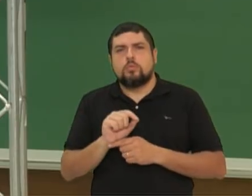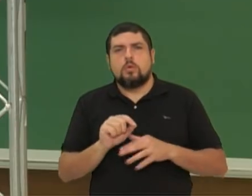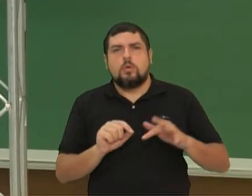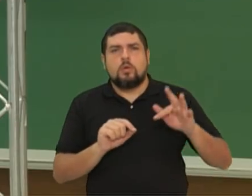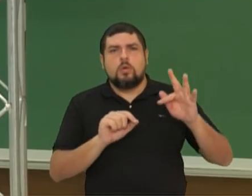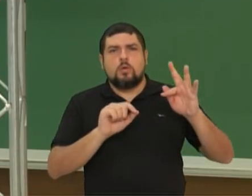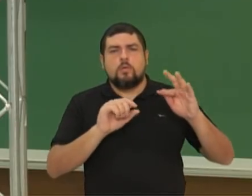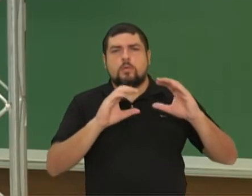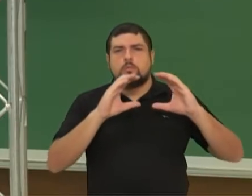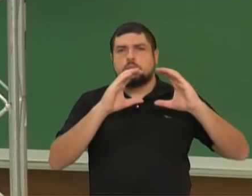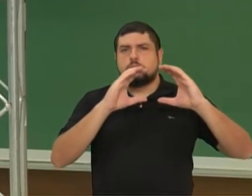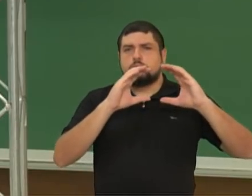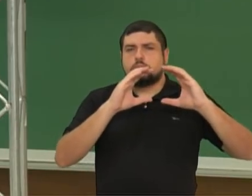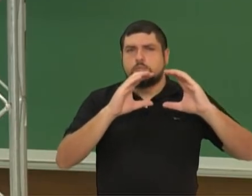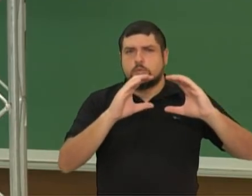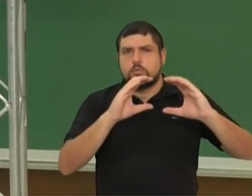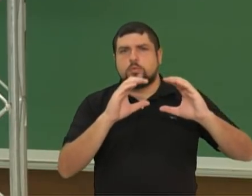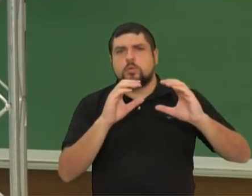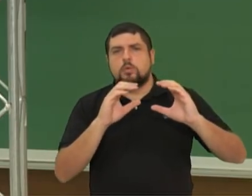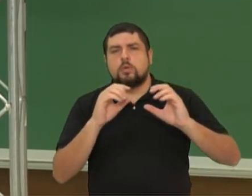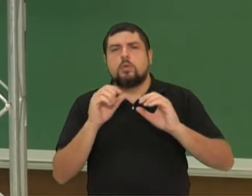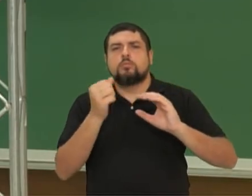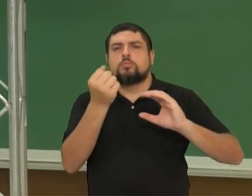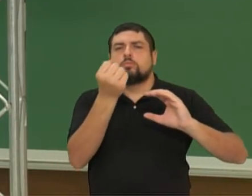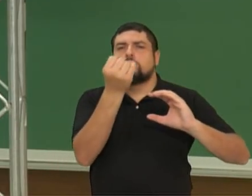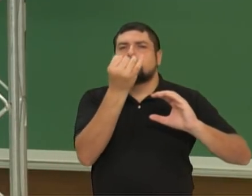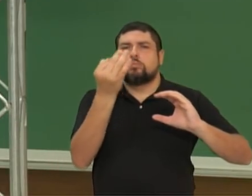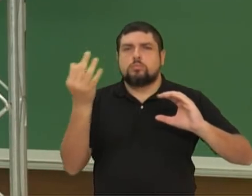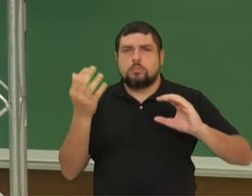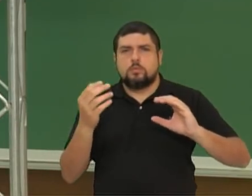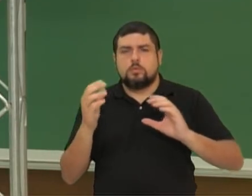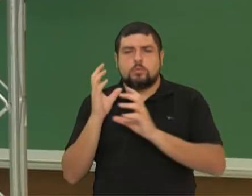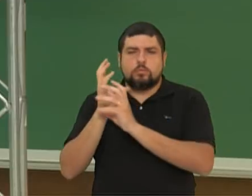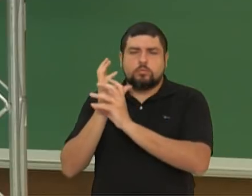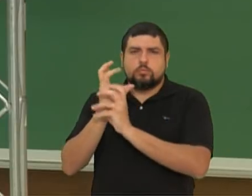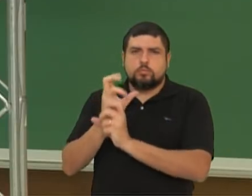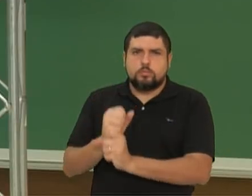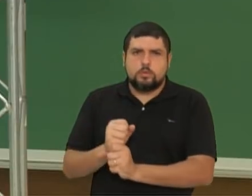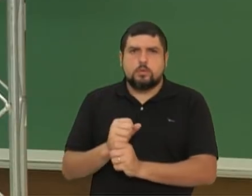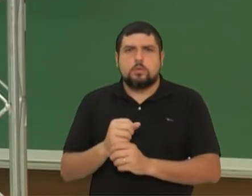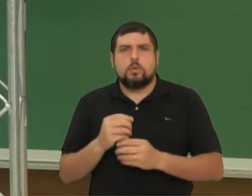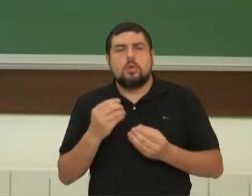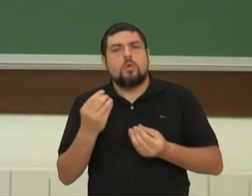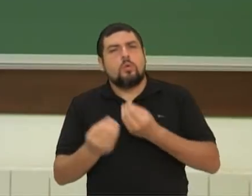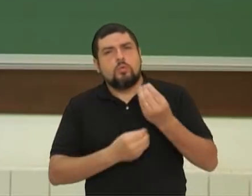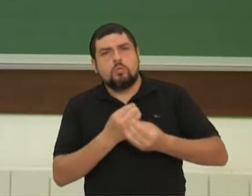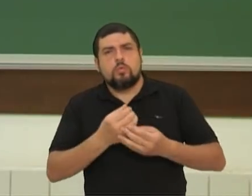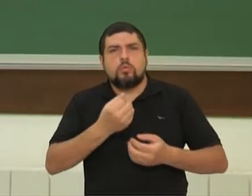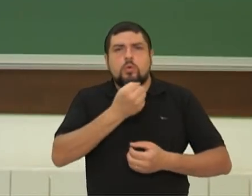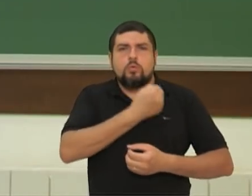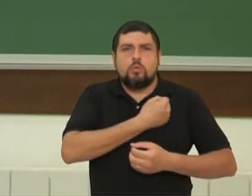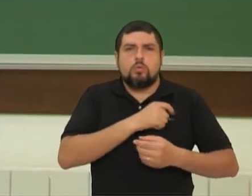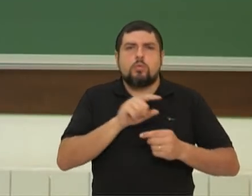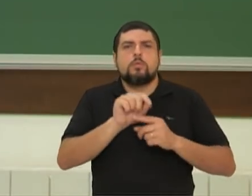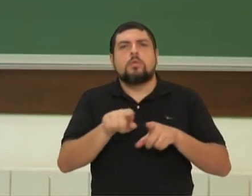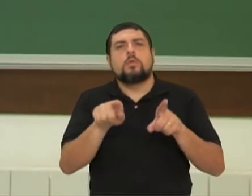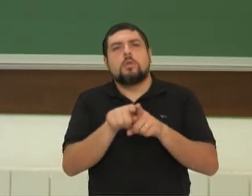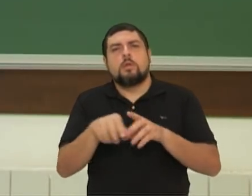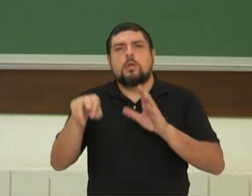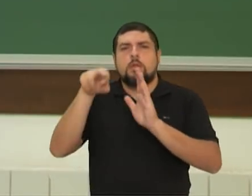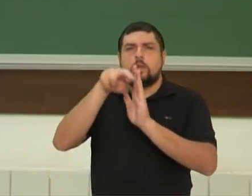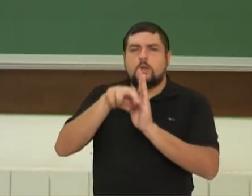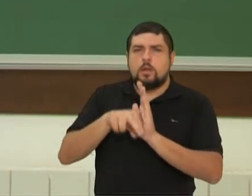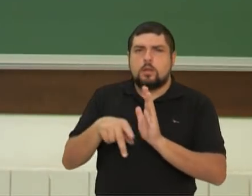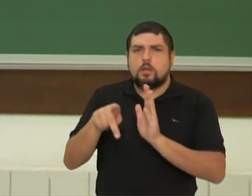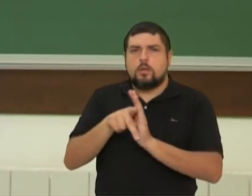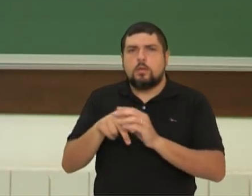e exponencial. Foi retomada. Definição, valor numérico, nós aplicamos outras propriedades de